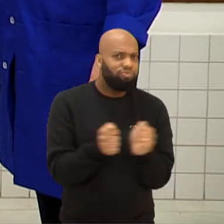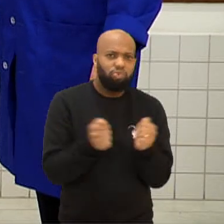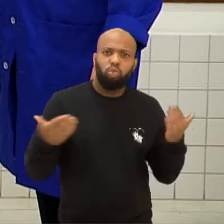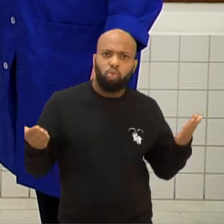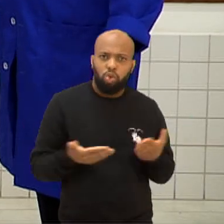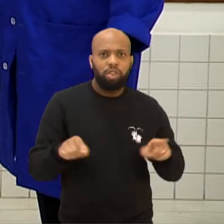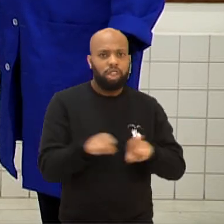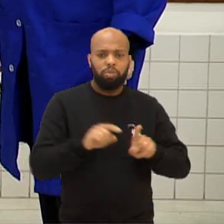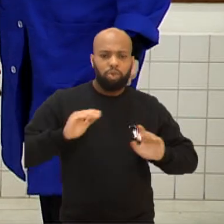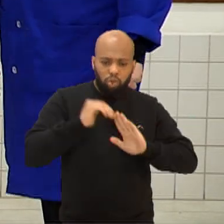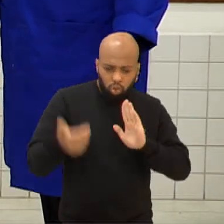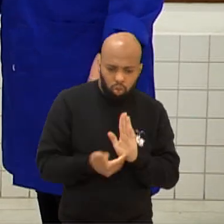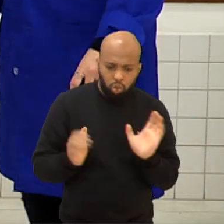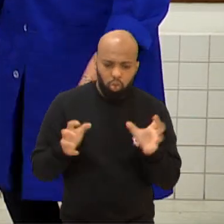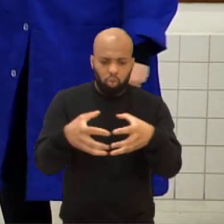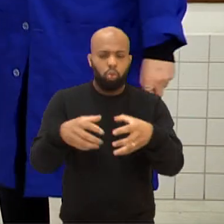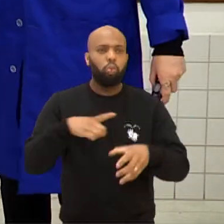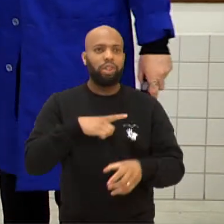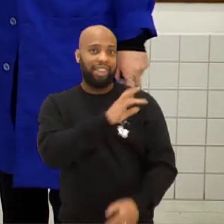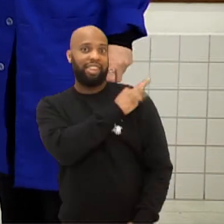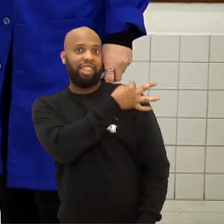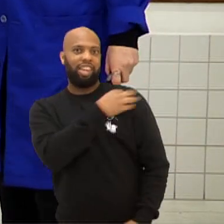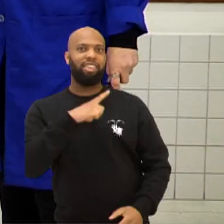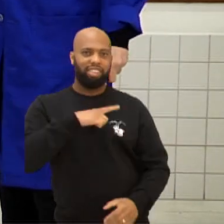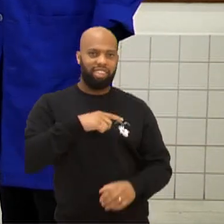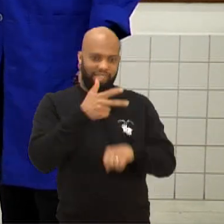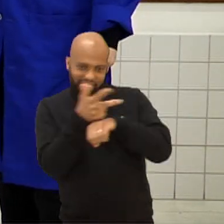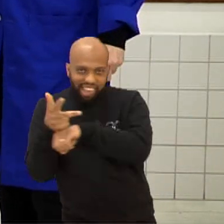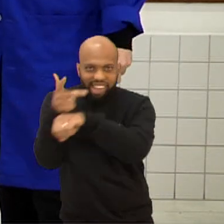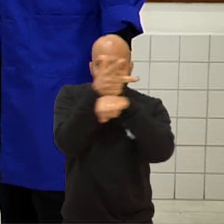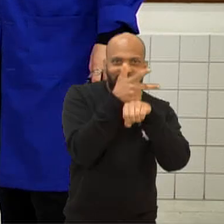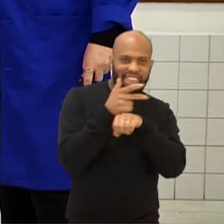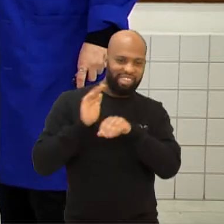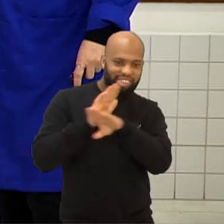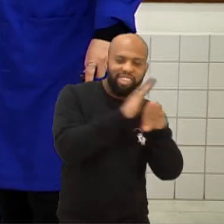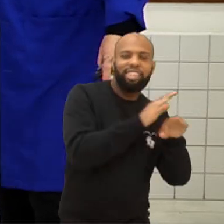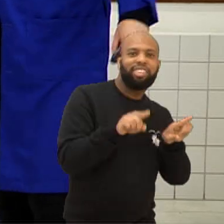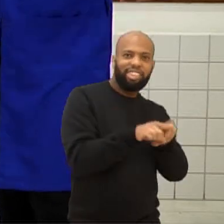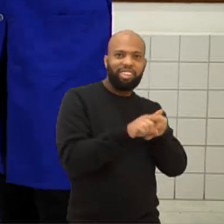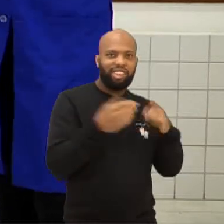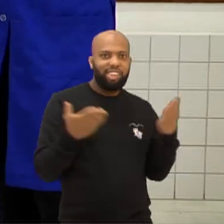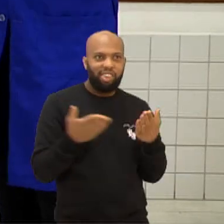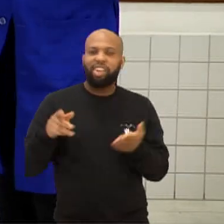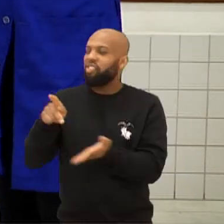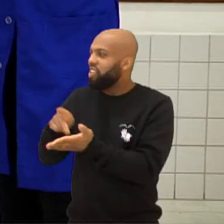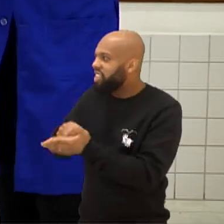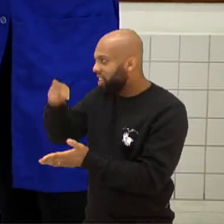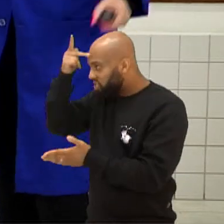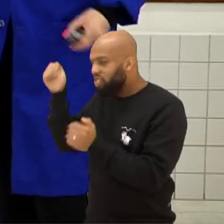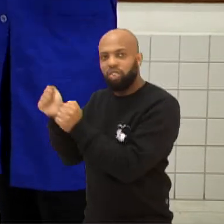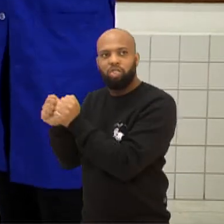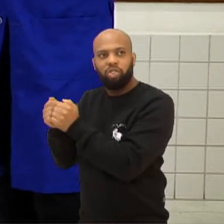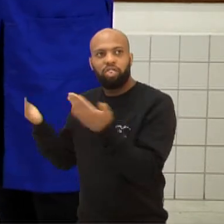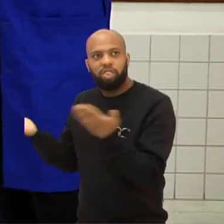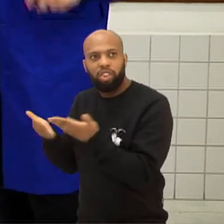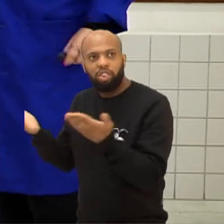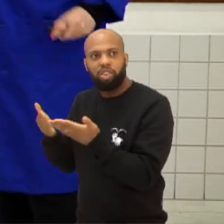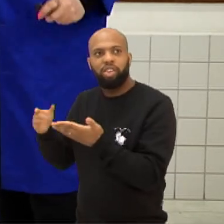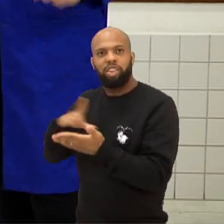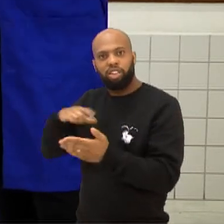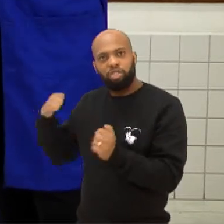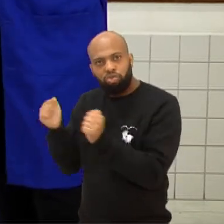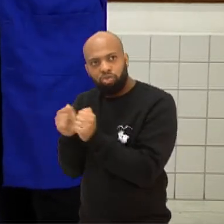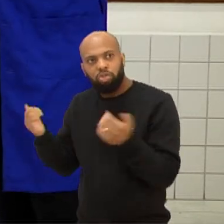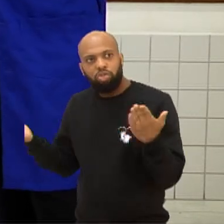e toda a equipe técnica que está atrás das câmeras, né, professora, nos ajudando nesse processo. Isso, o pessoal está aí, tudo junto. Juntos